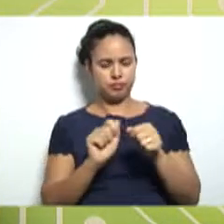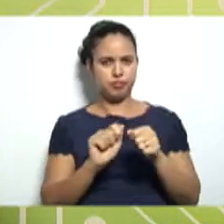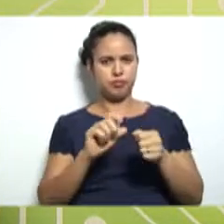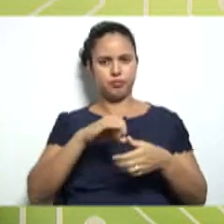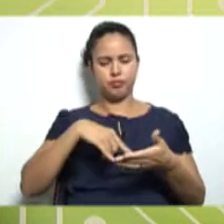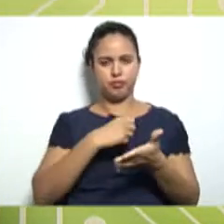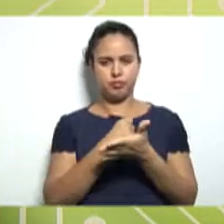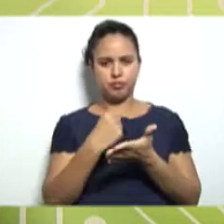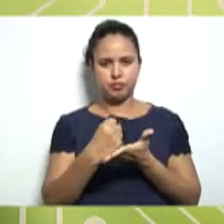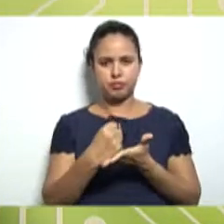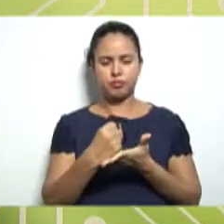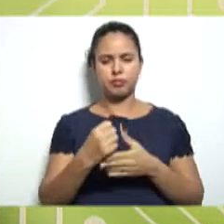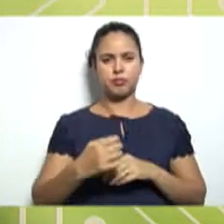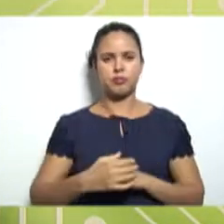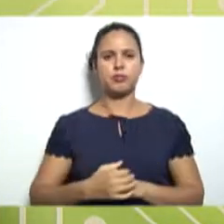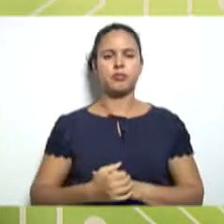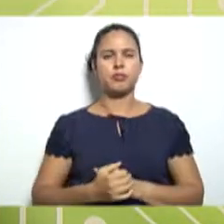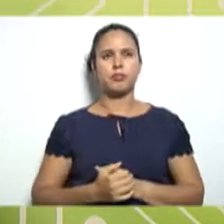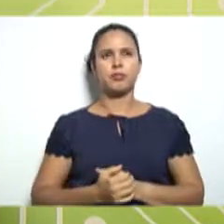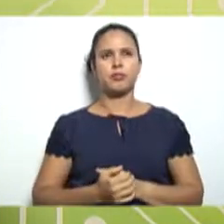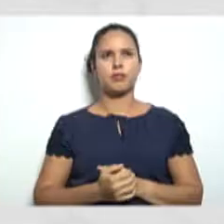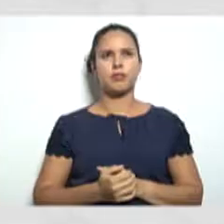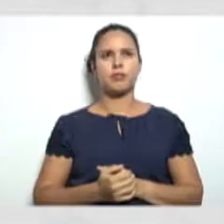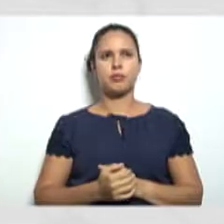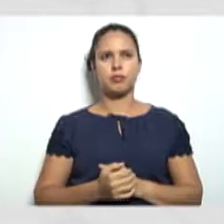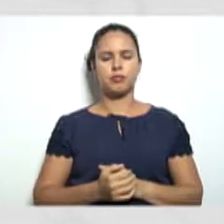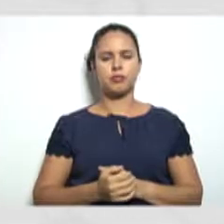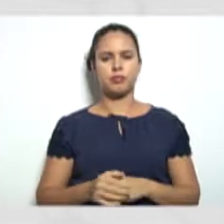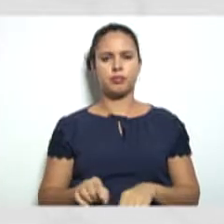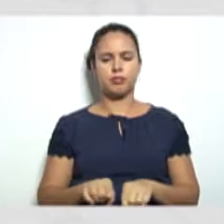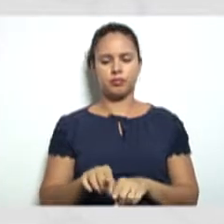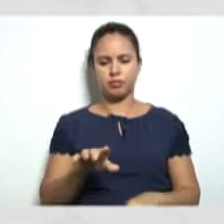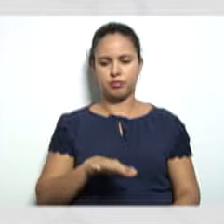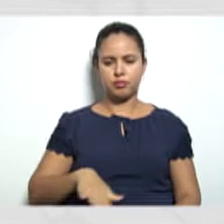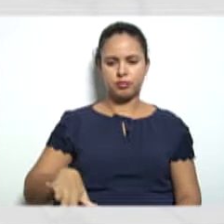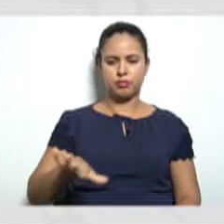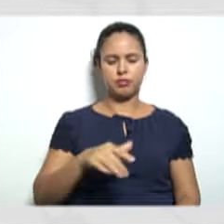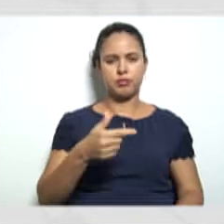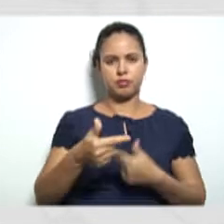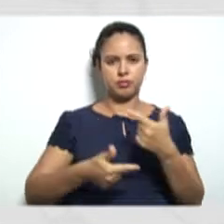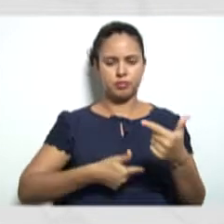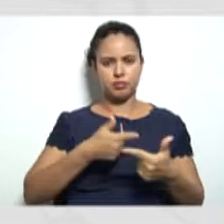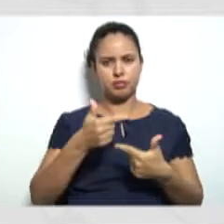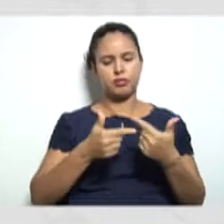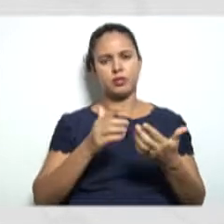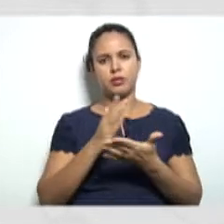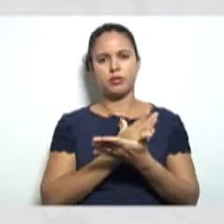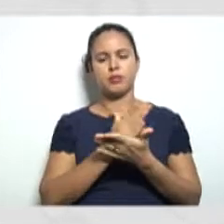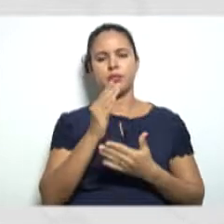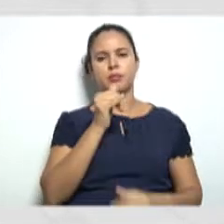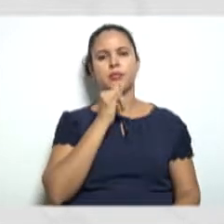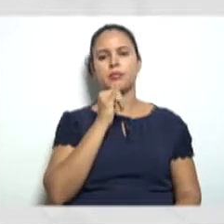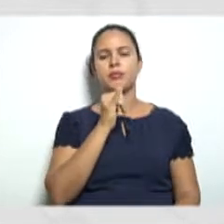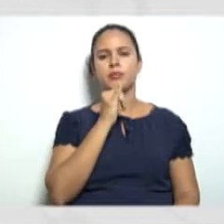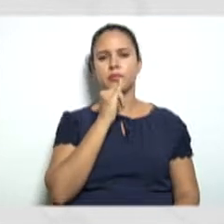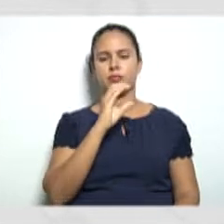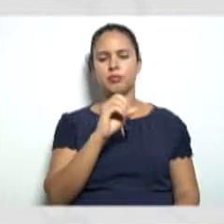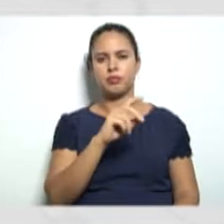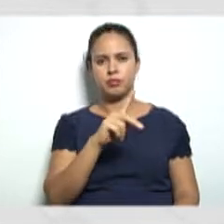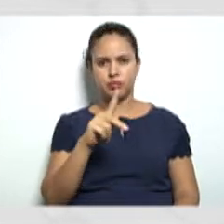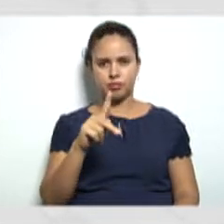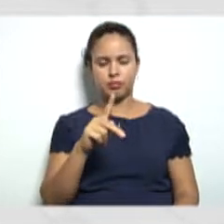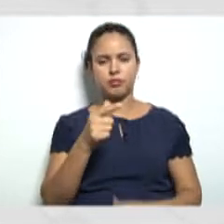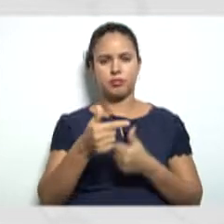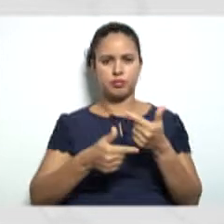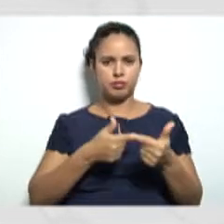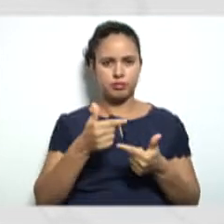contrato. Falando ainda do ramo de trabalho, a gente vê que alguns exemplos de cooperativas de trabalho são as que reúnem pessoas